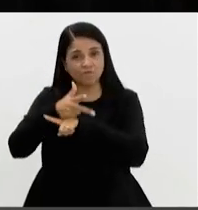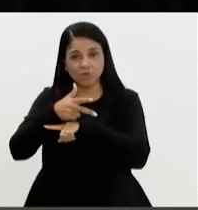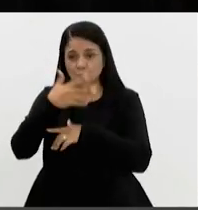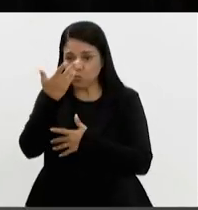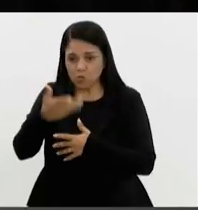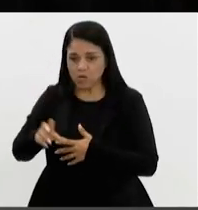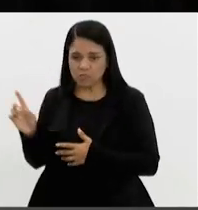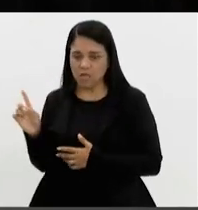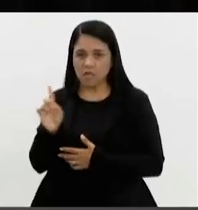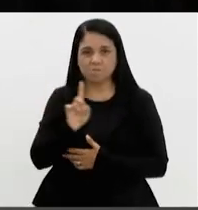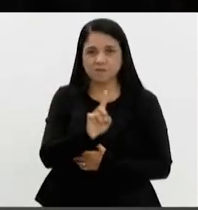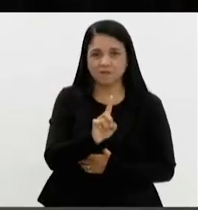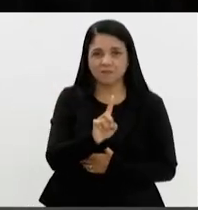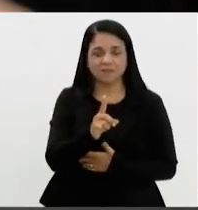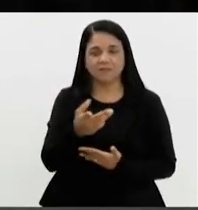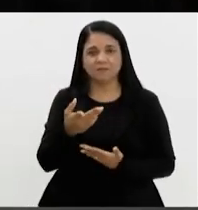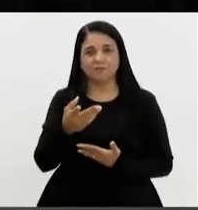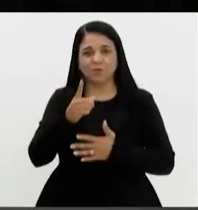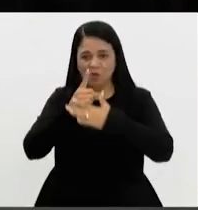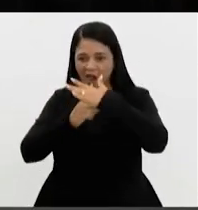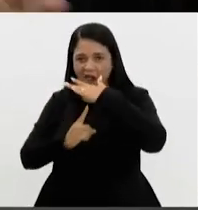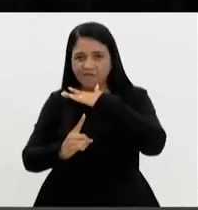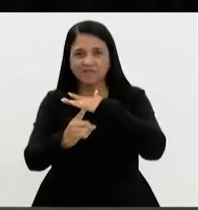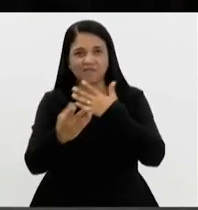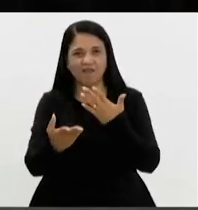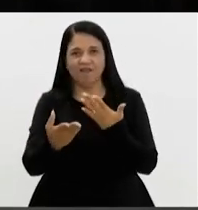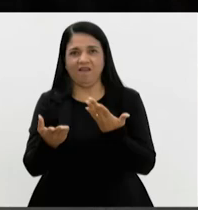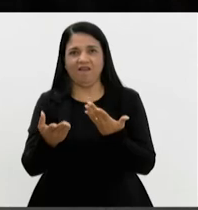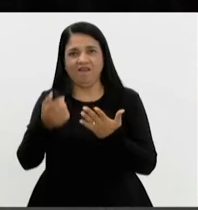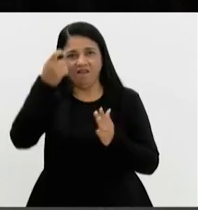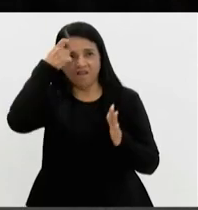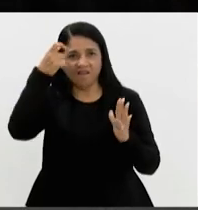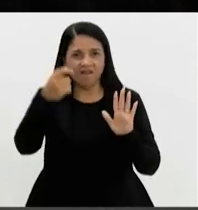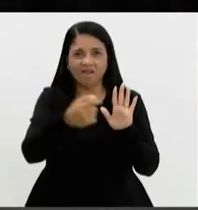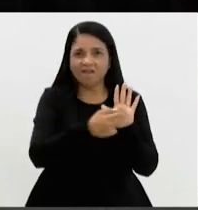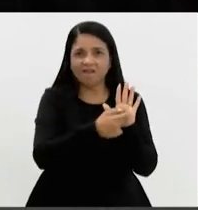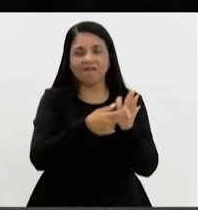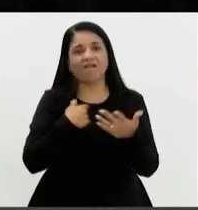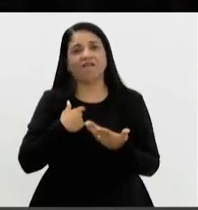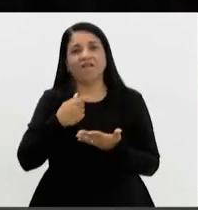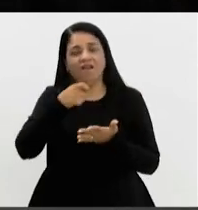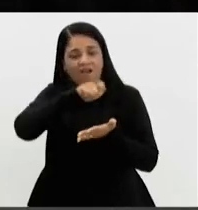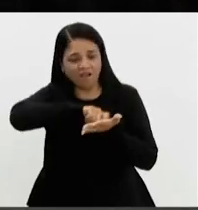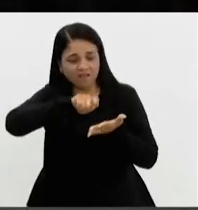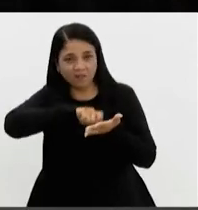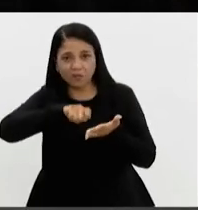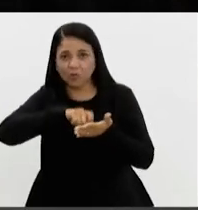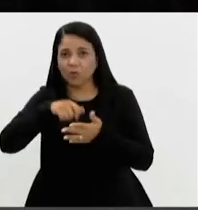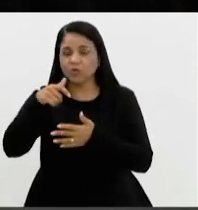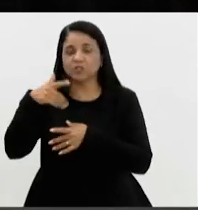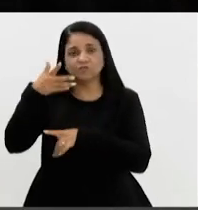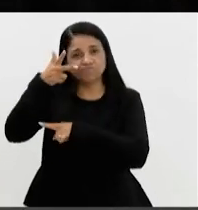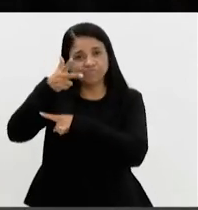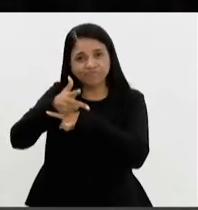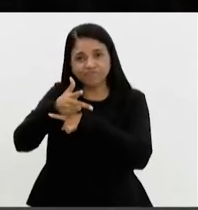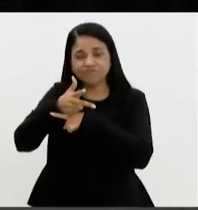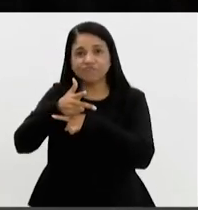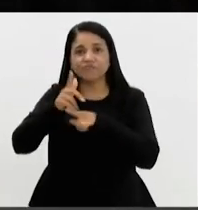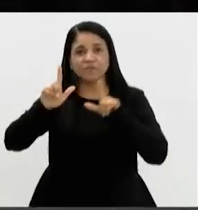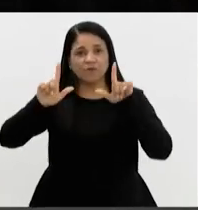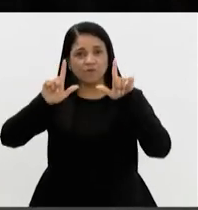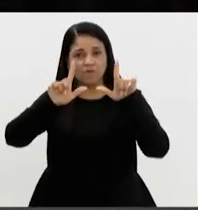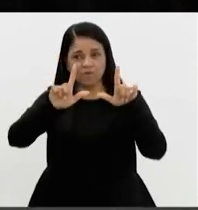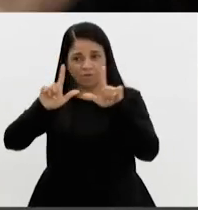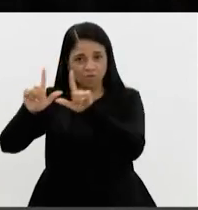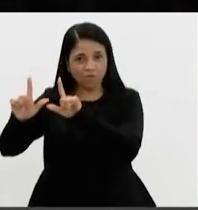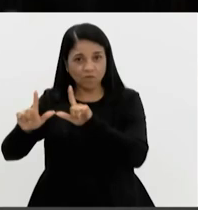representados por Inteligência Artificial os redatores né o o de de film estavam preocupados em ter eh filmes